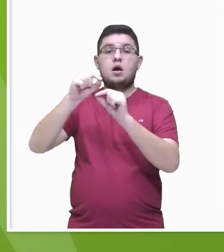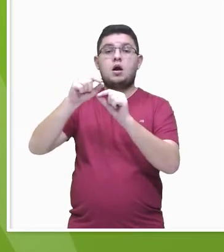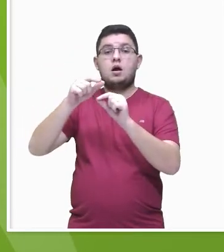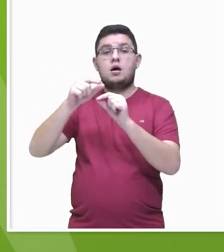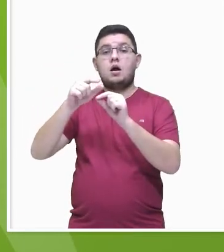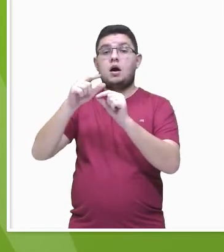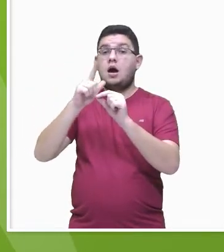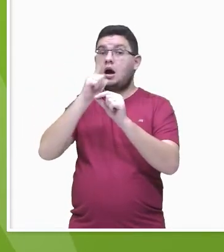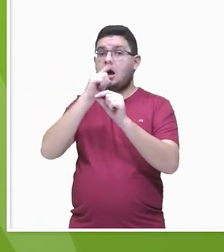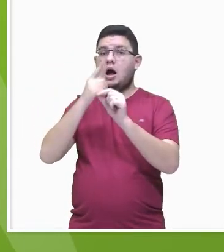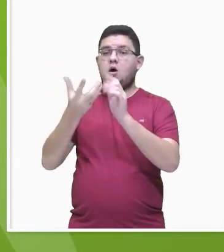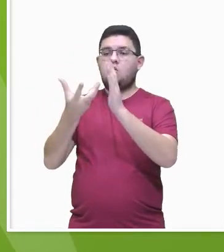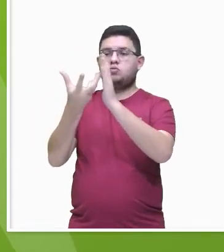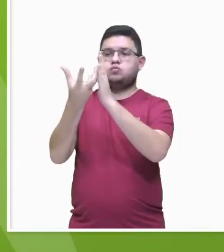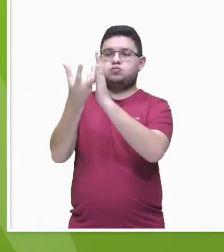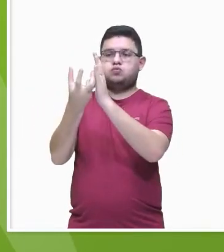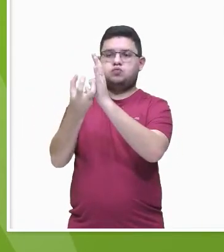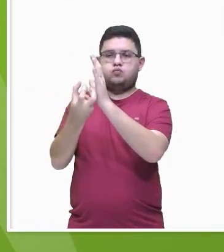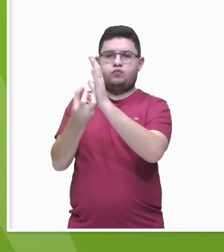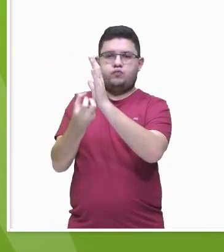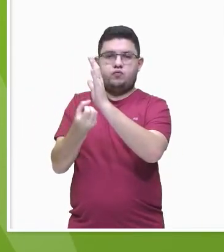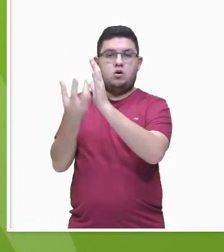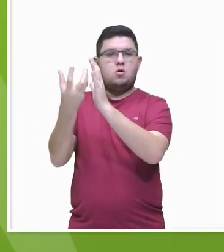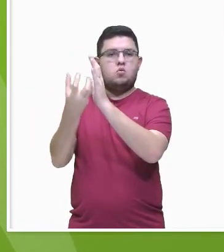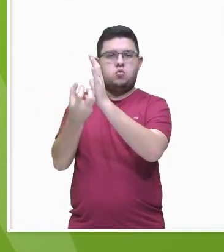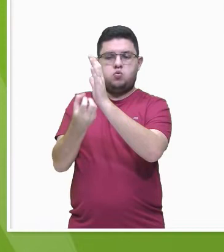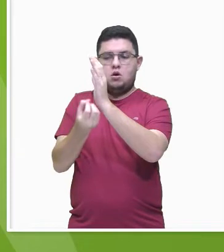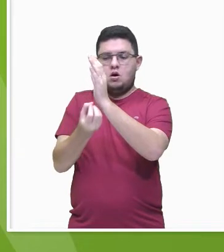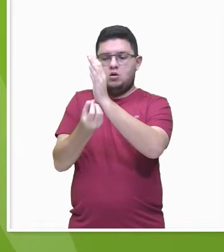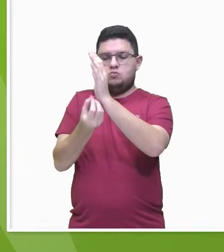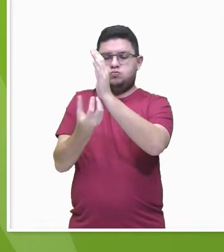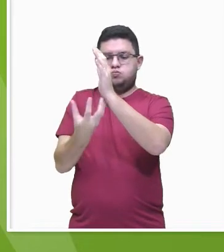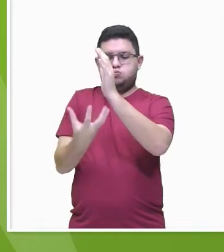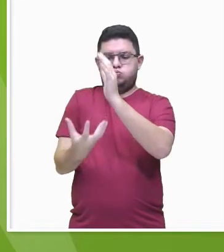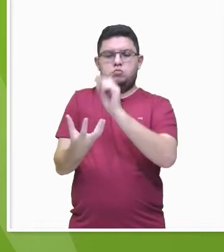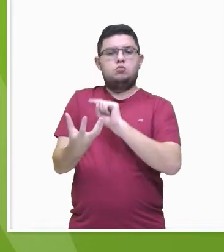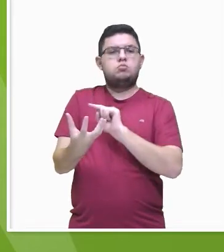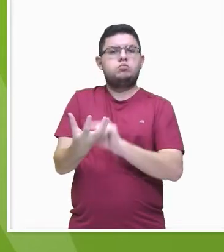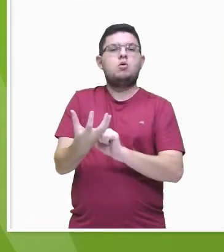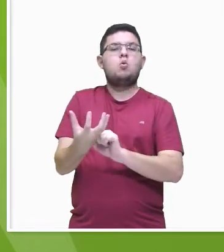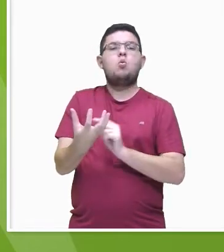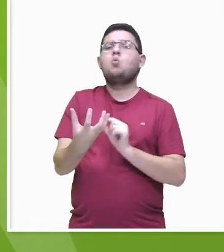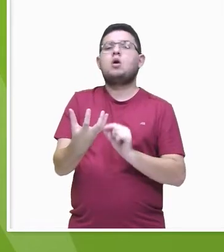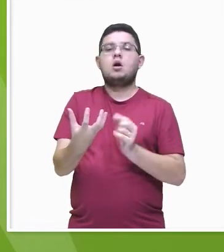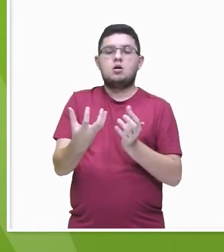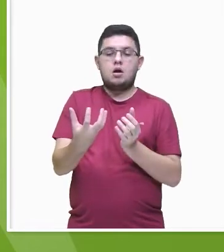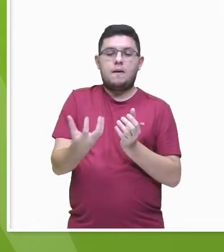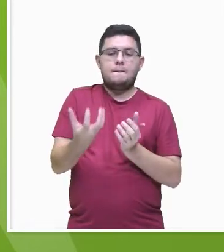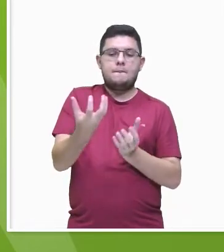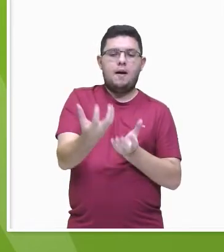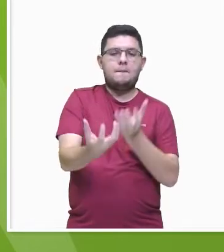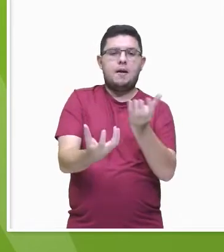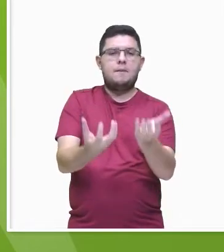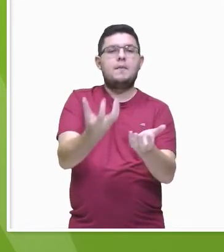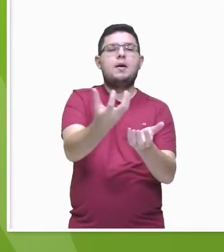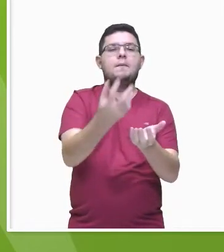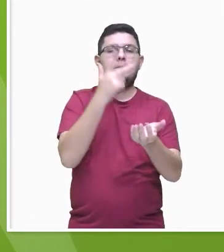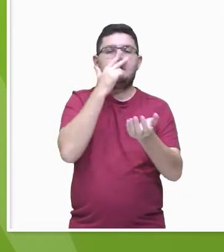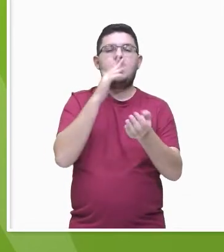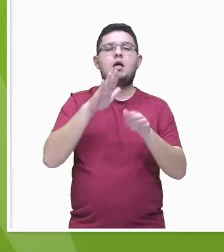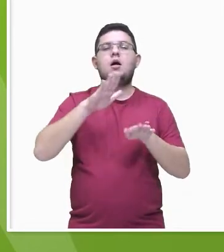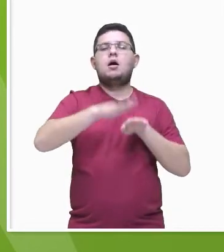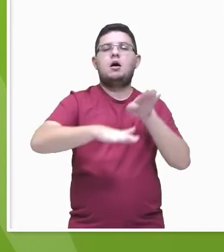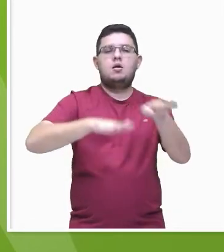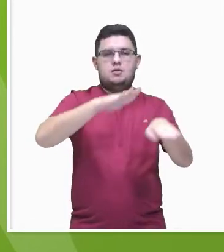Aí formam-se esses pés, né, que são os pés ambulacrais, como a gente está observando aqui. Olha aí, ó,